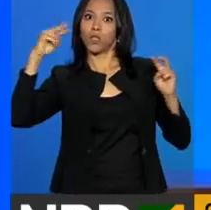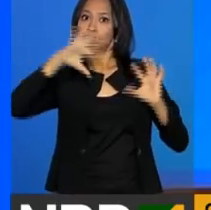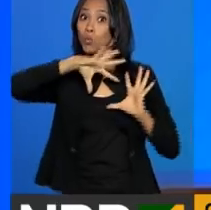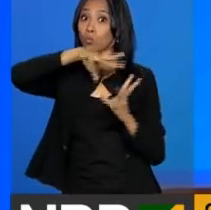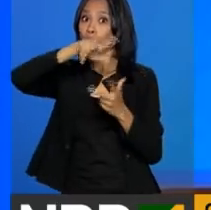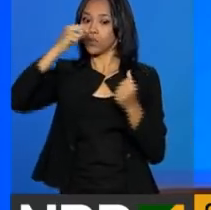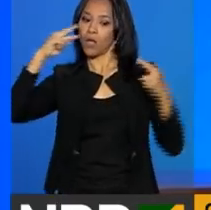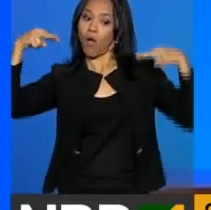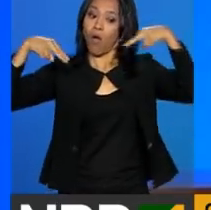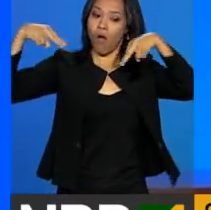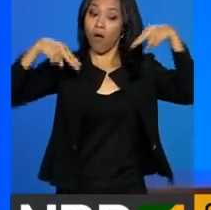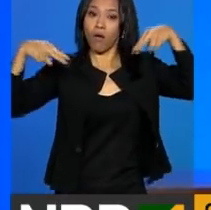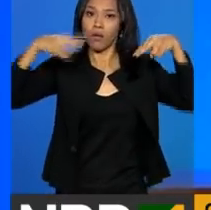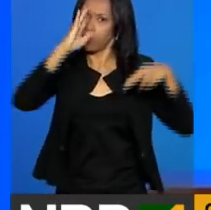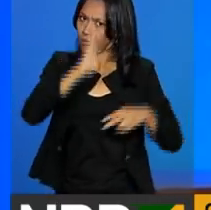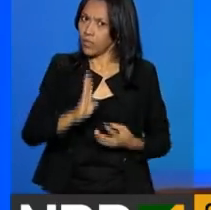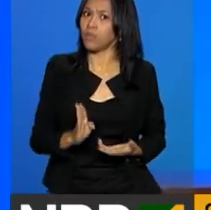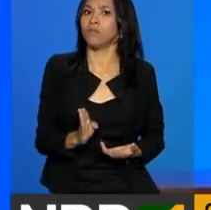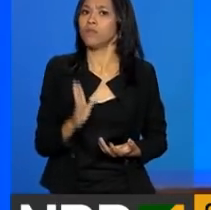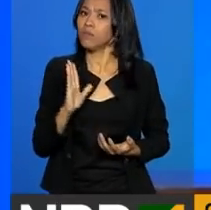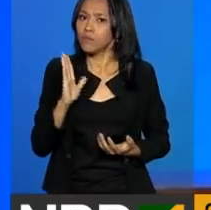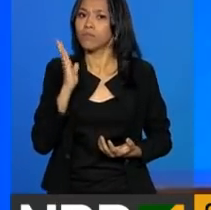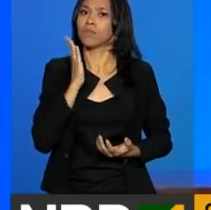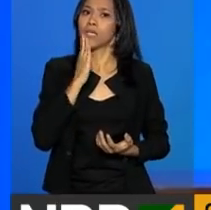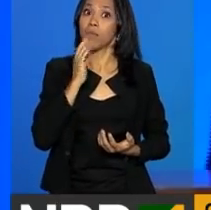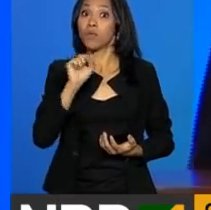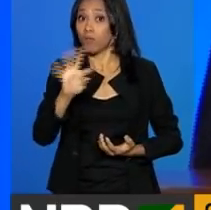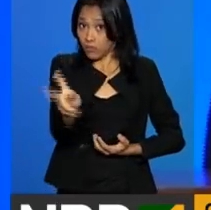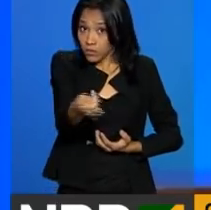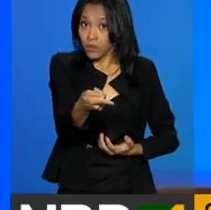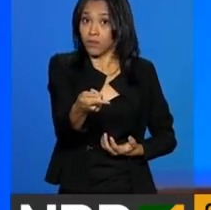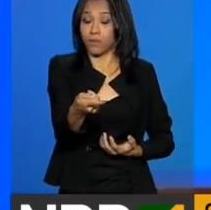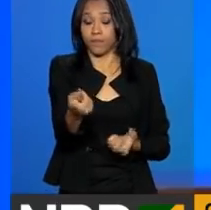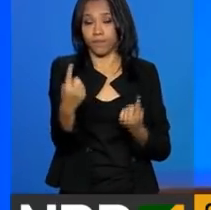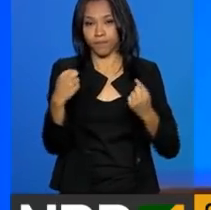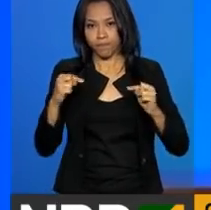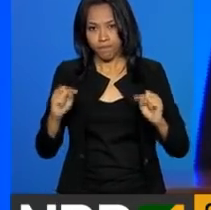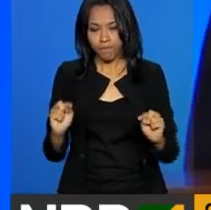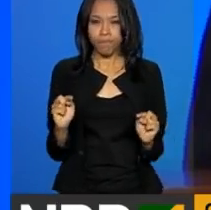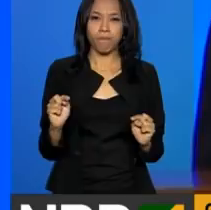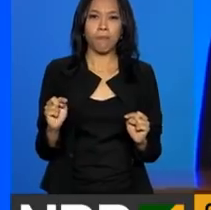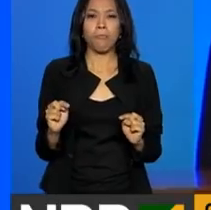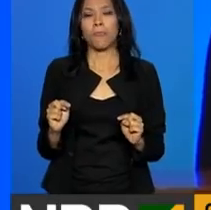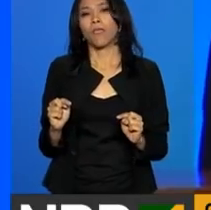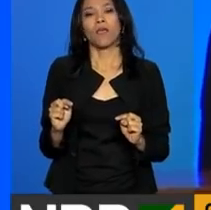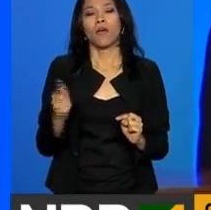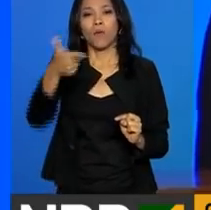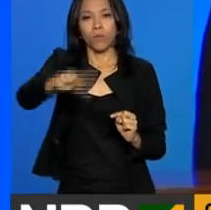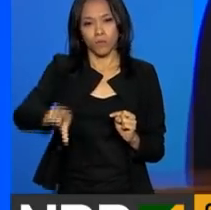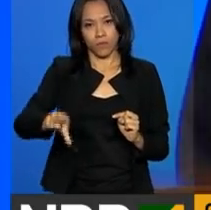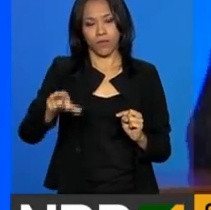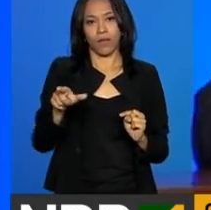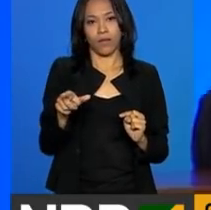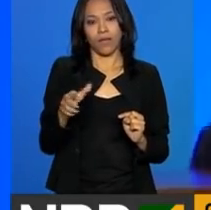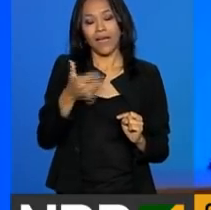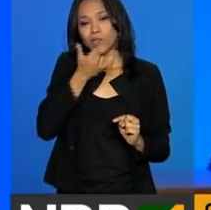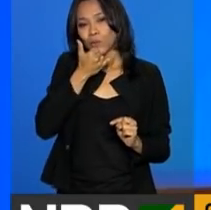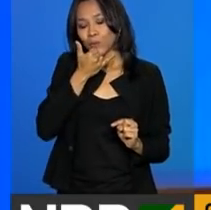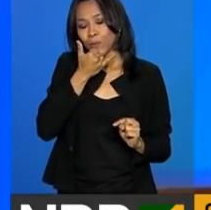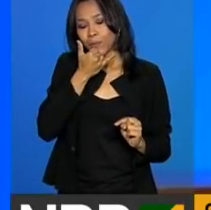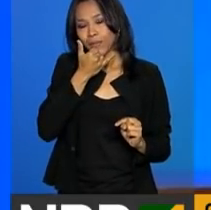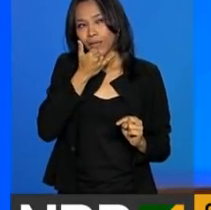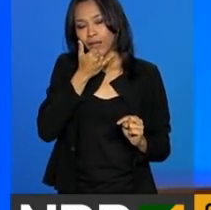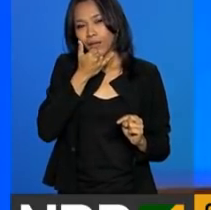acompanhando todos esses fatos não é a própria convenhamos até dava eu ia falar